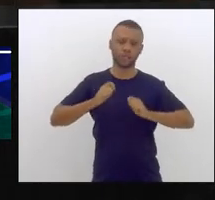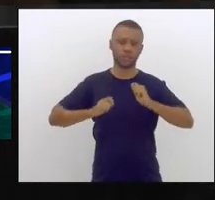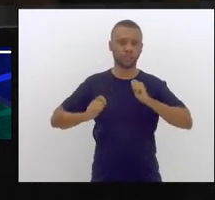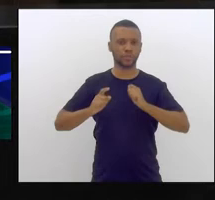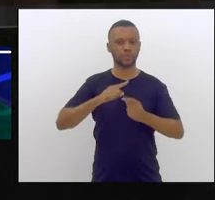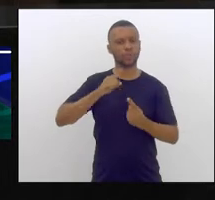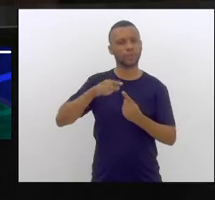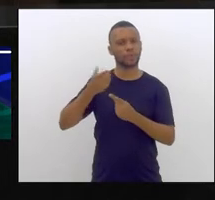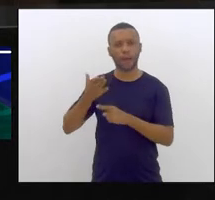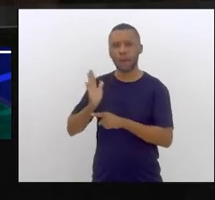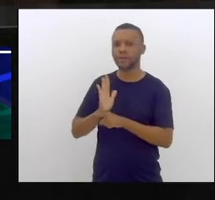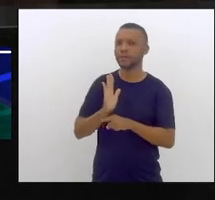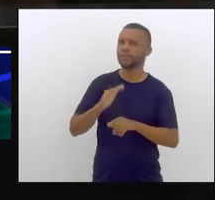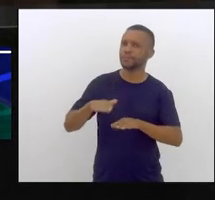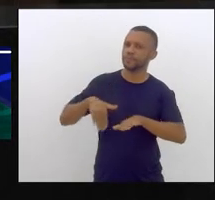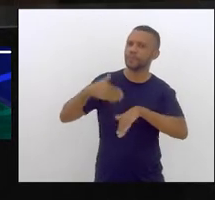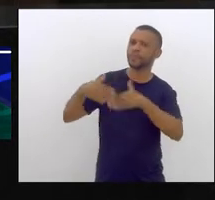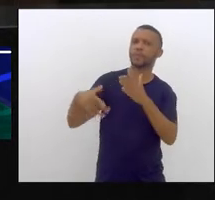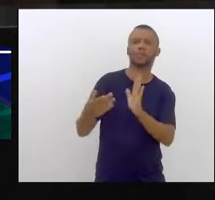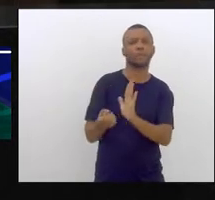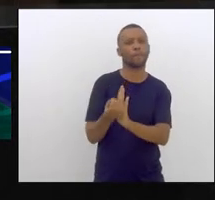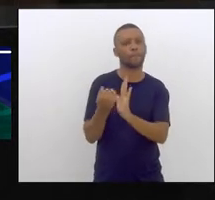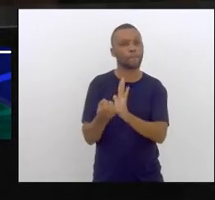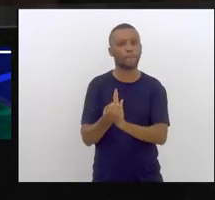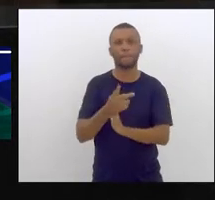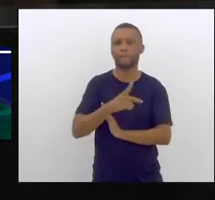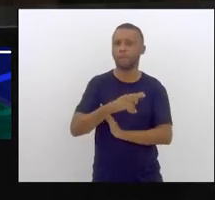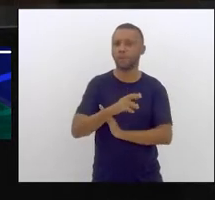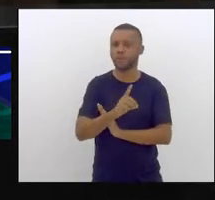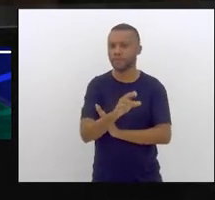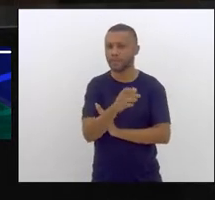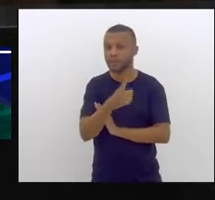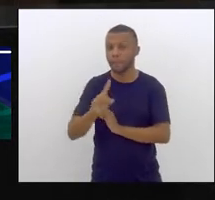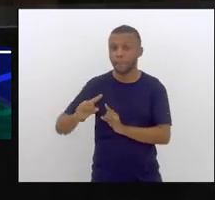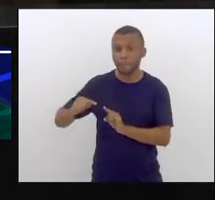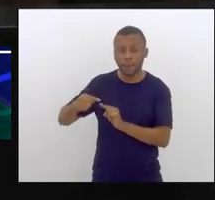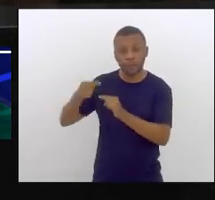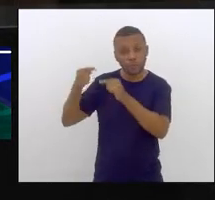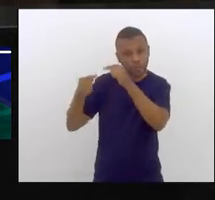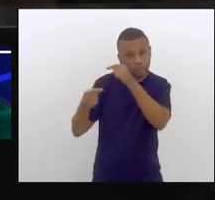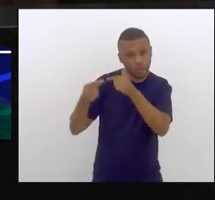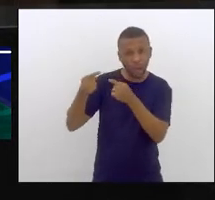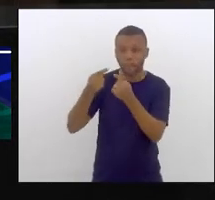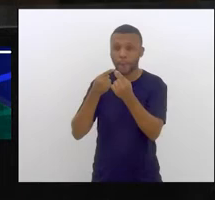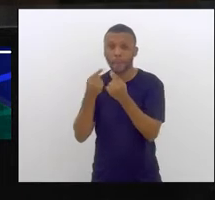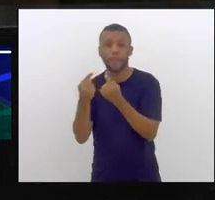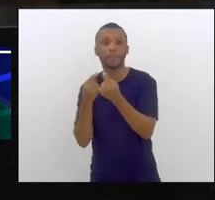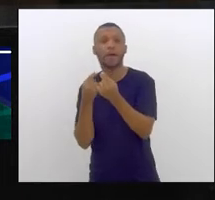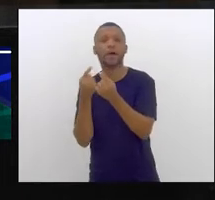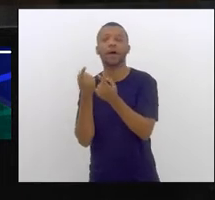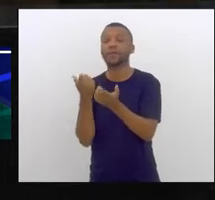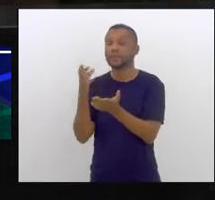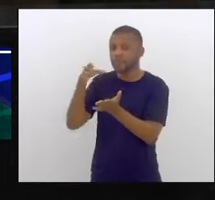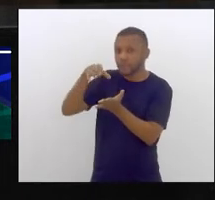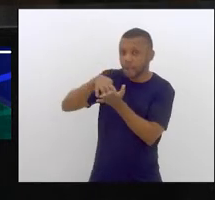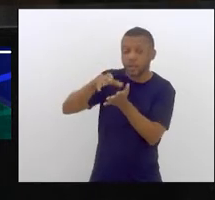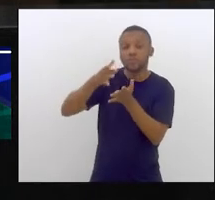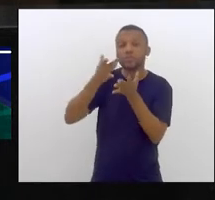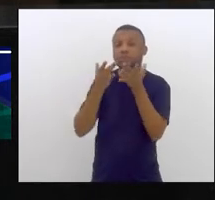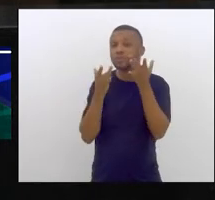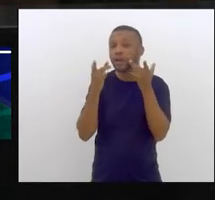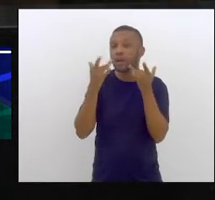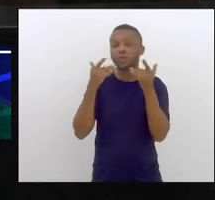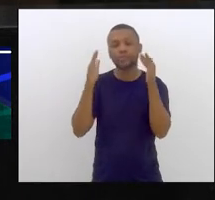facilitadoras desses processos de produção e do diálogo com o público nas sessões de teatro fórum, uma